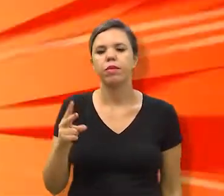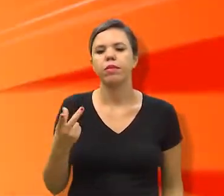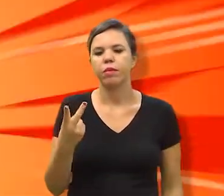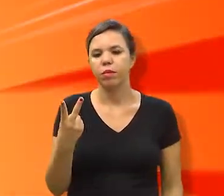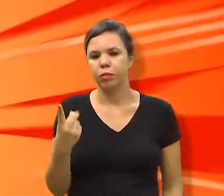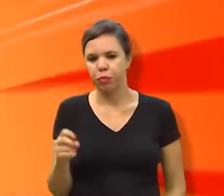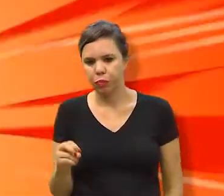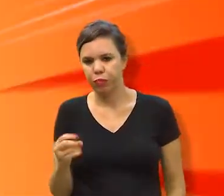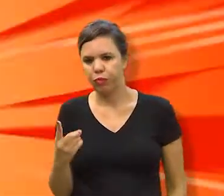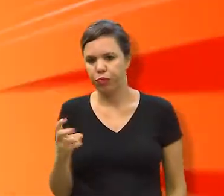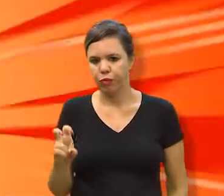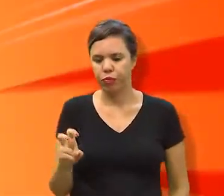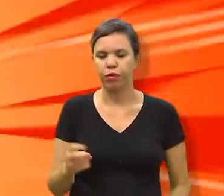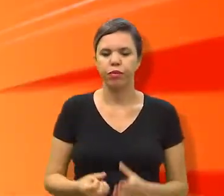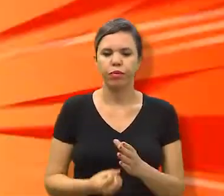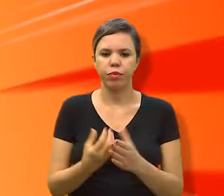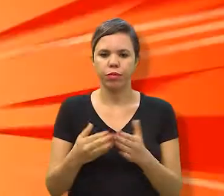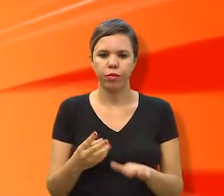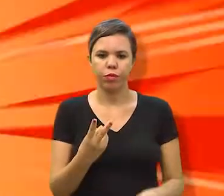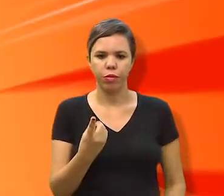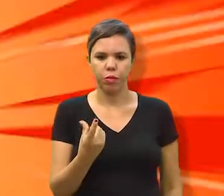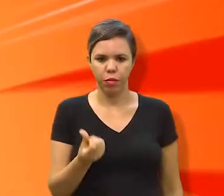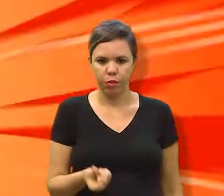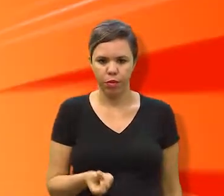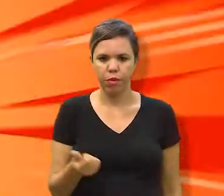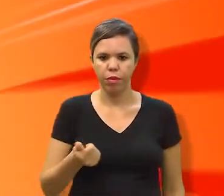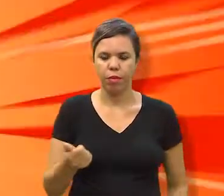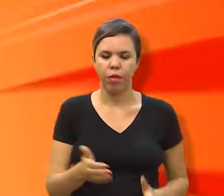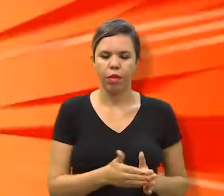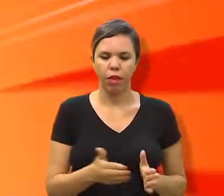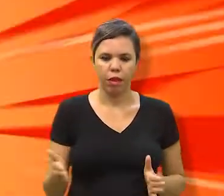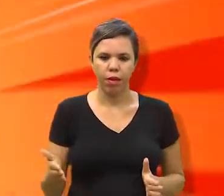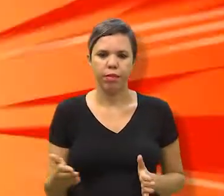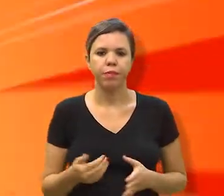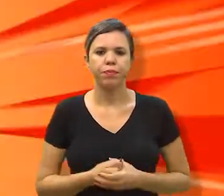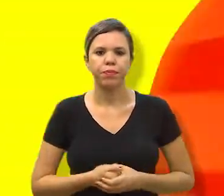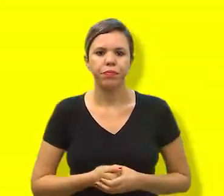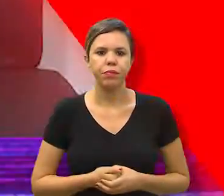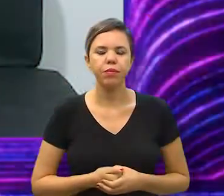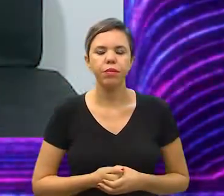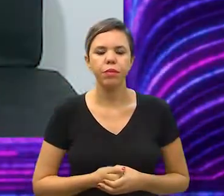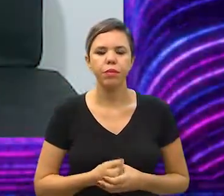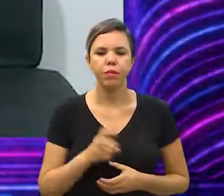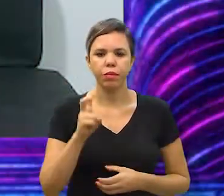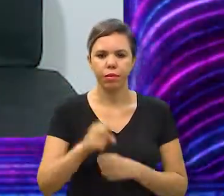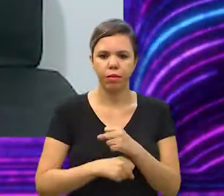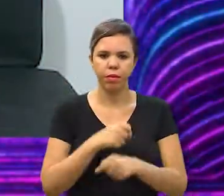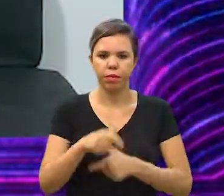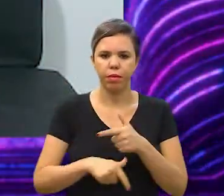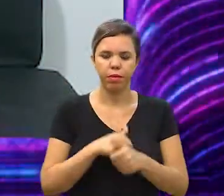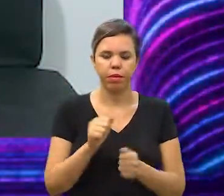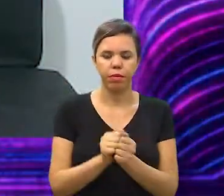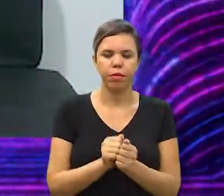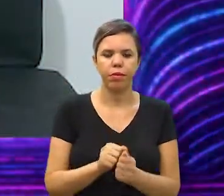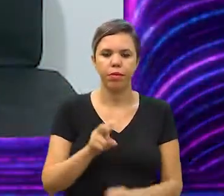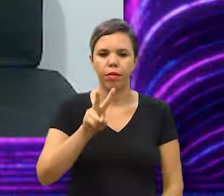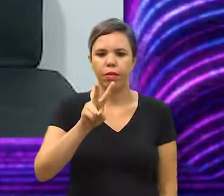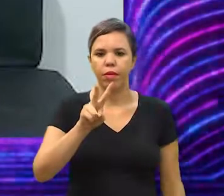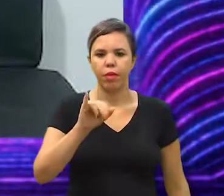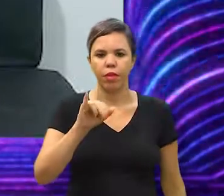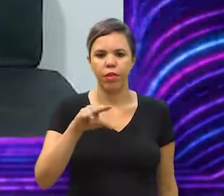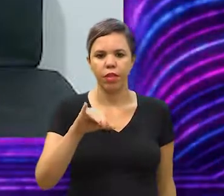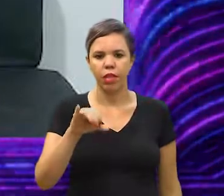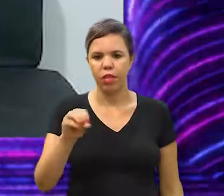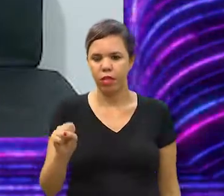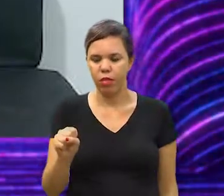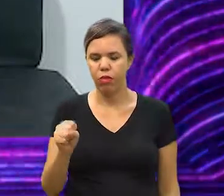gente lançar em 2016 o primeiro volume, então foram aí 5 anos eu trabalhando junto com o Vinícius praticamente, até